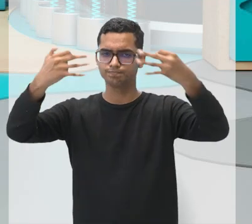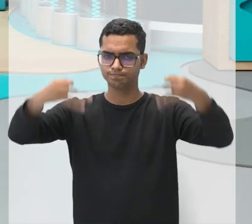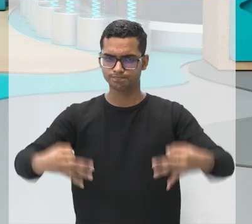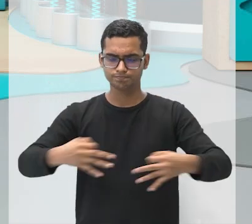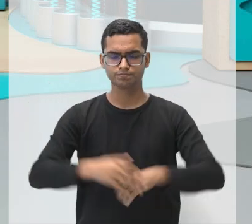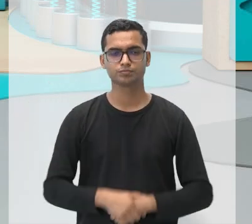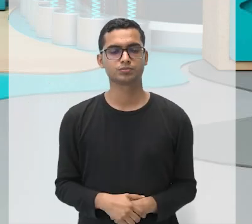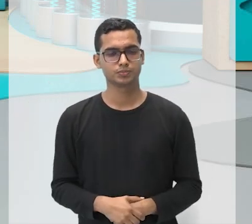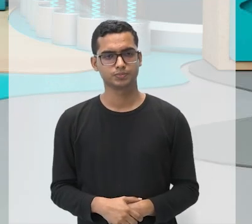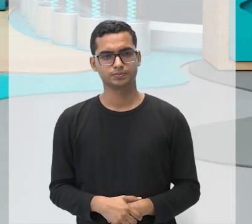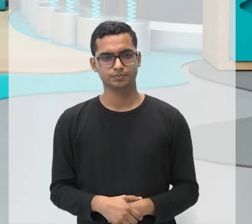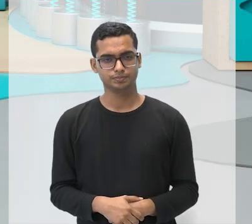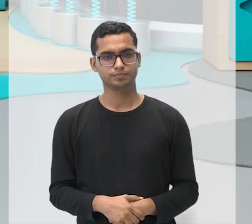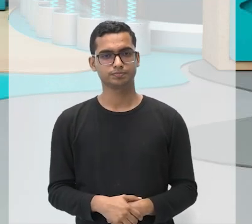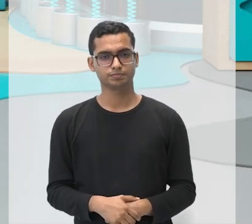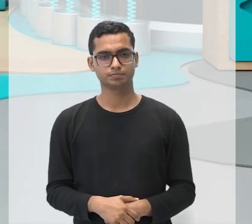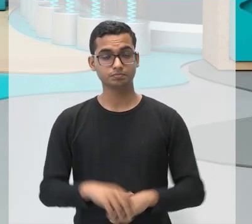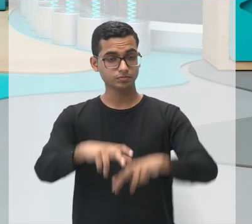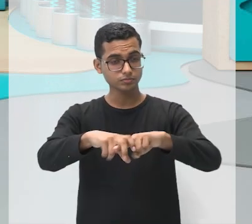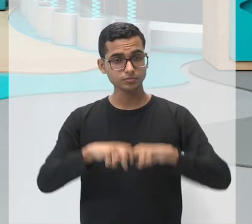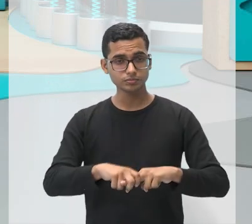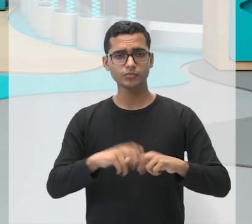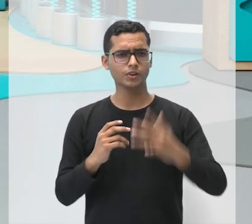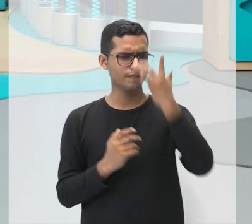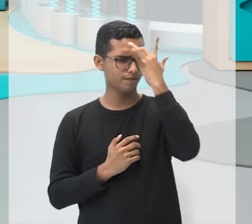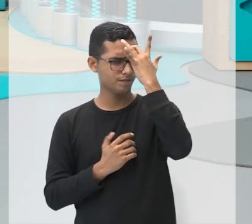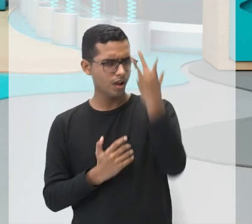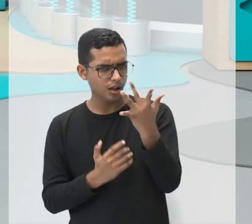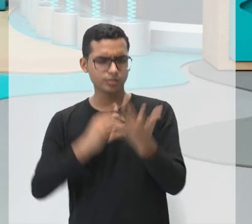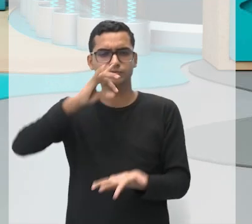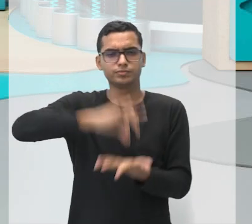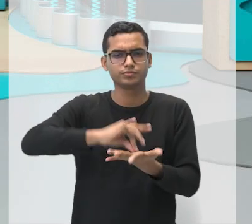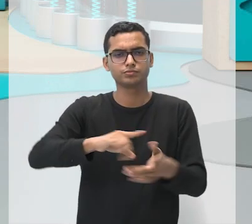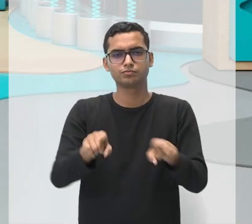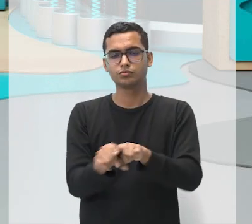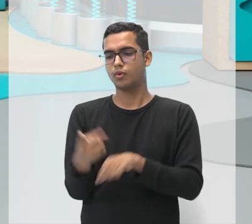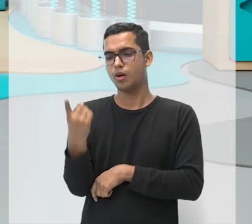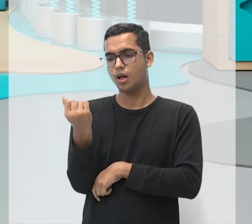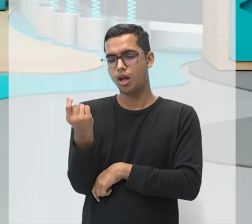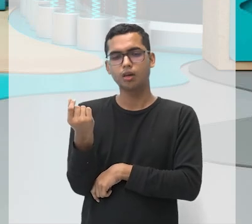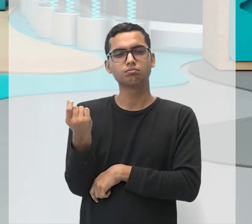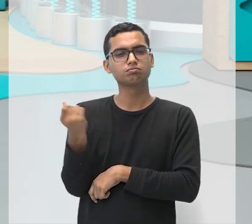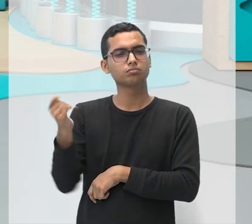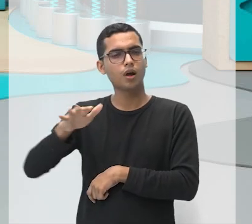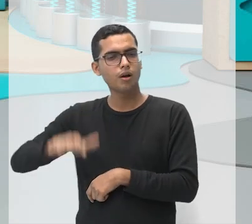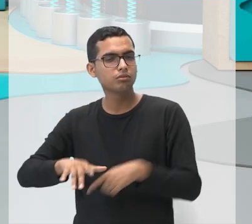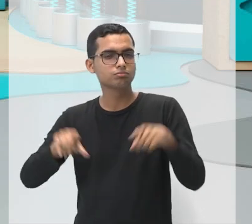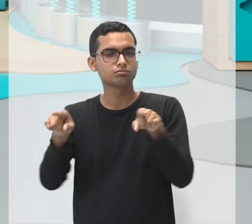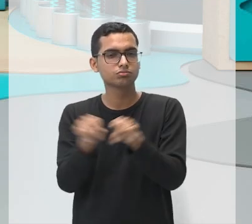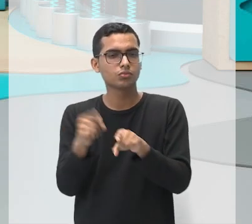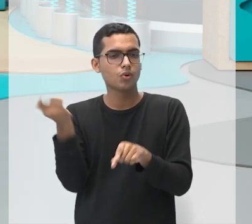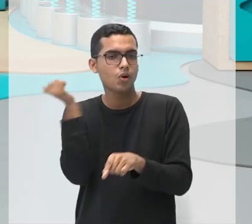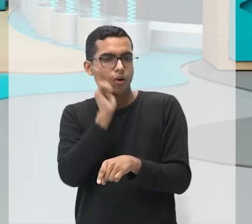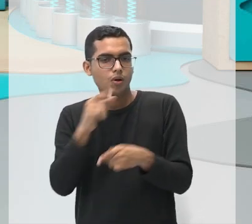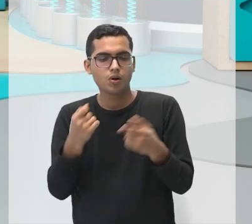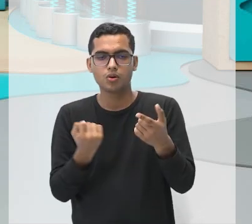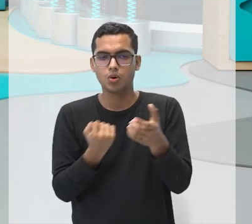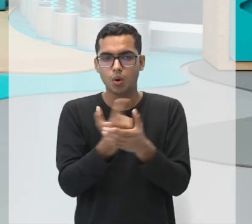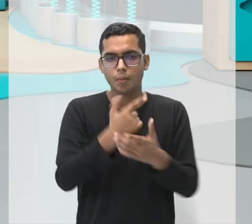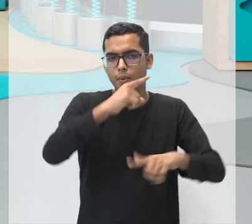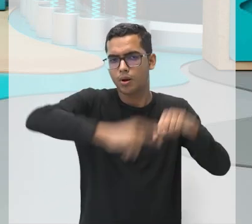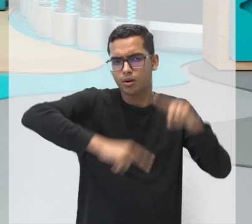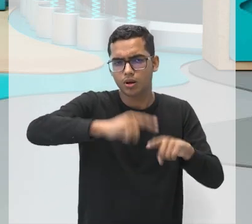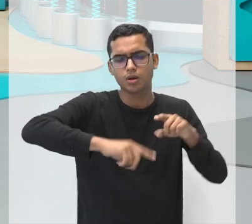aí, por sua praticidade, né, por ser fácil de você colocar em prática, pelo baixo